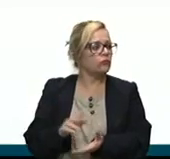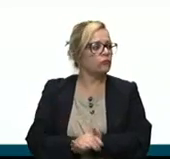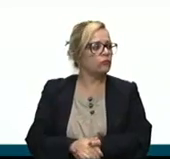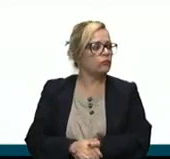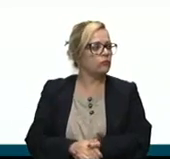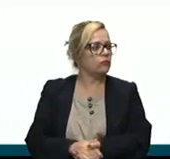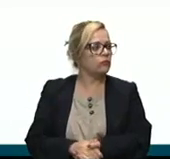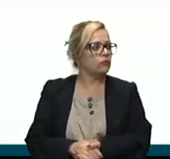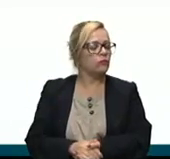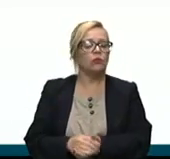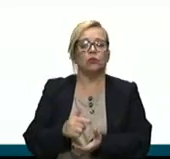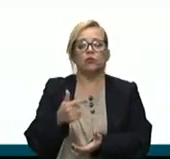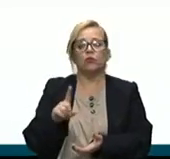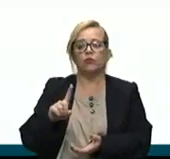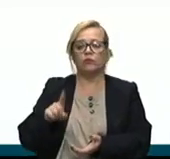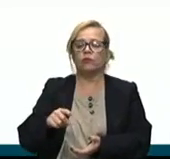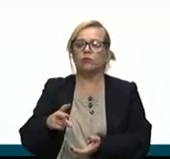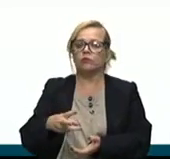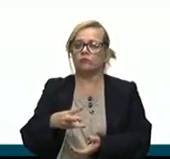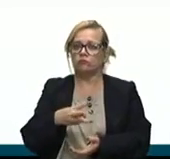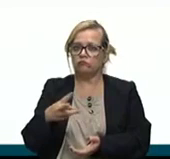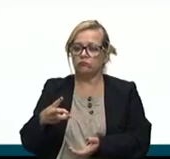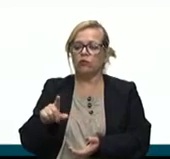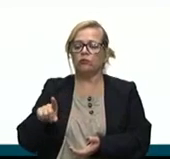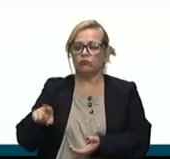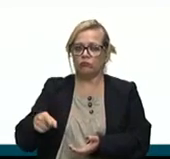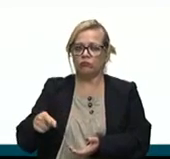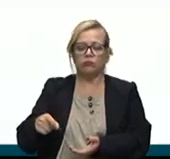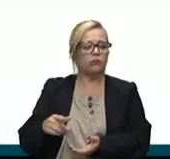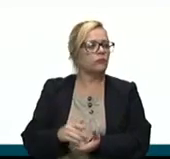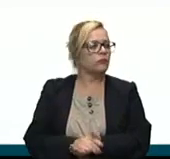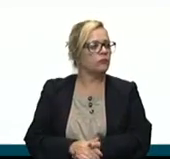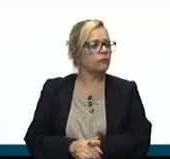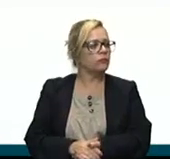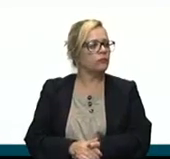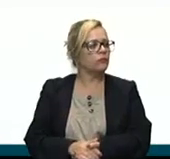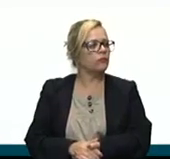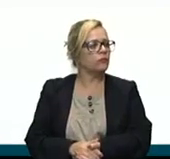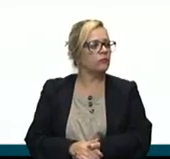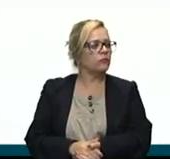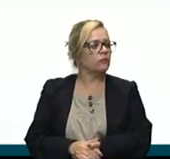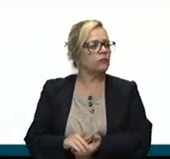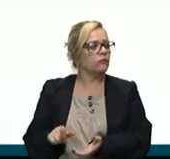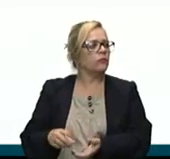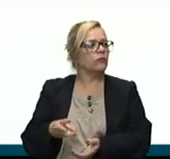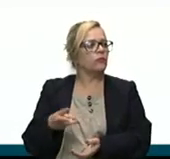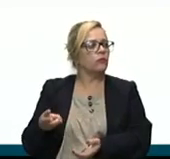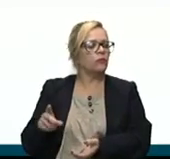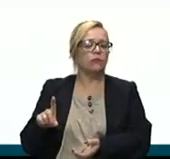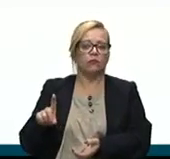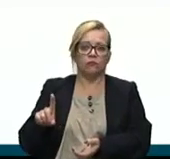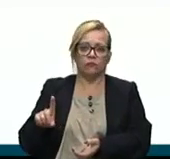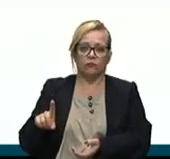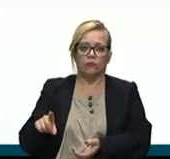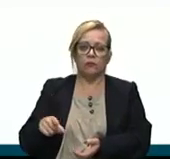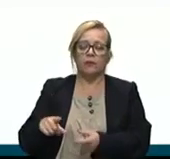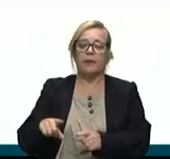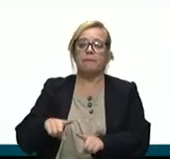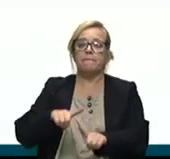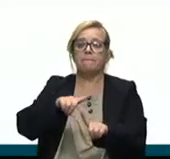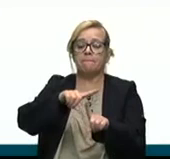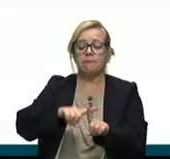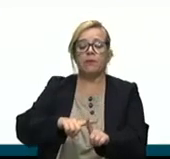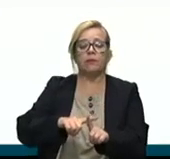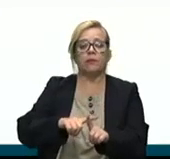exemplo, par ordenado 2 para o x e 3 para o y. Então, eu vou digitar 2, a vírgula, 3 e M+, para